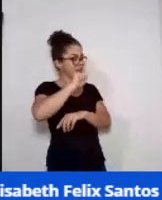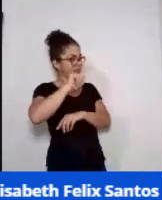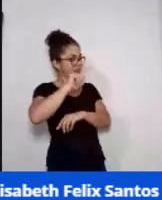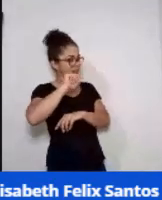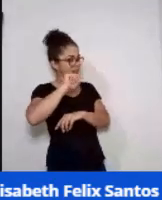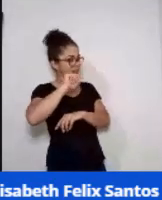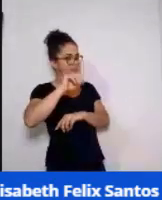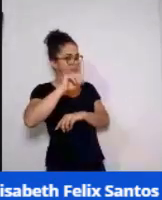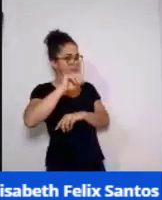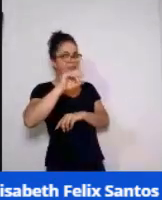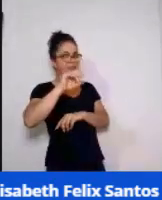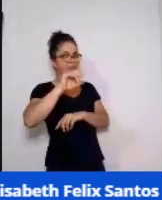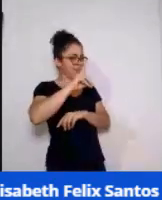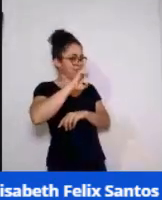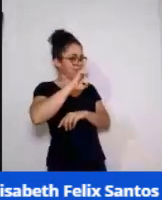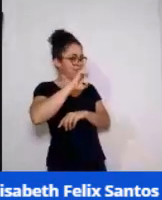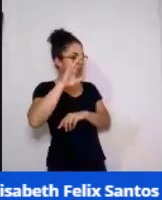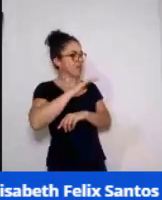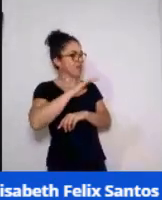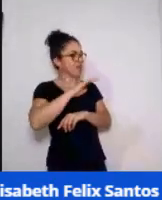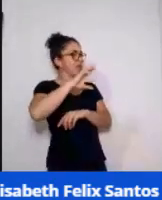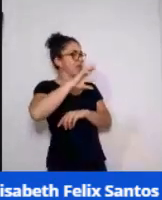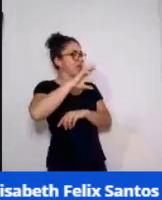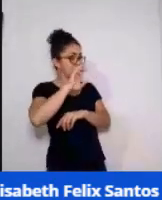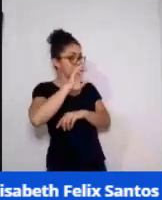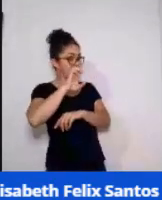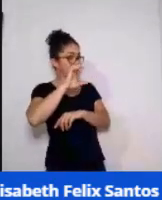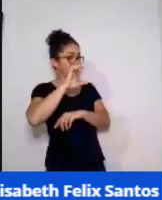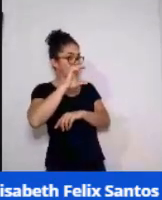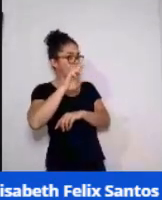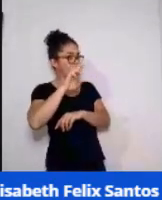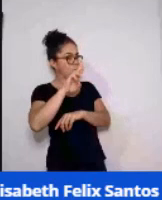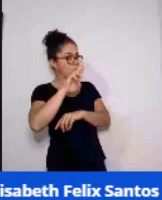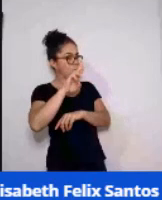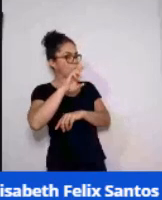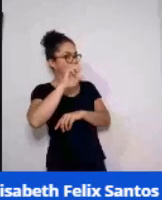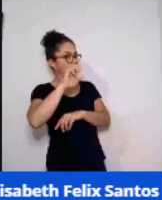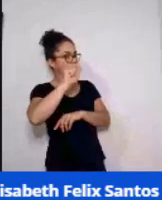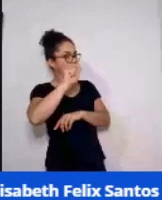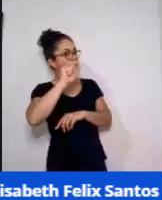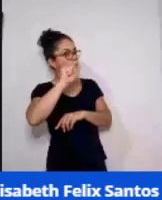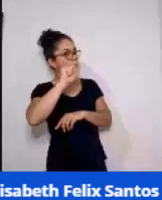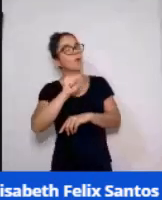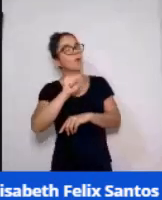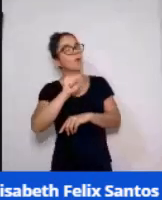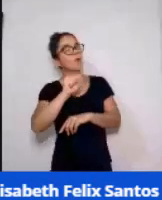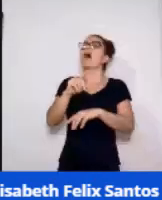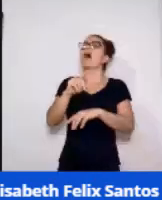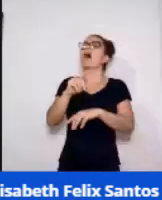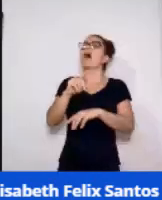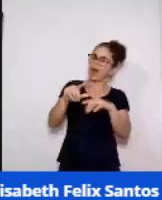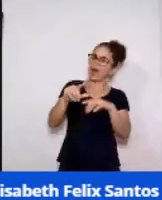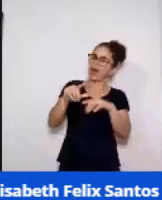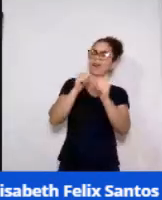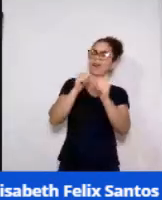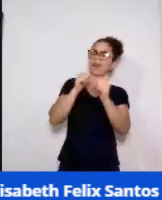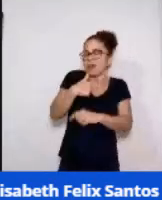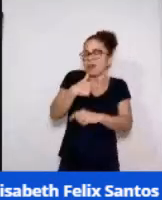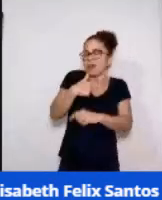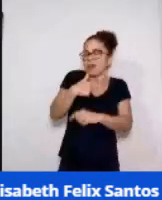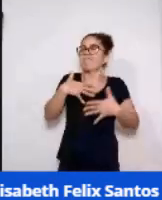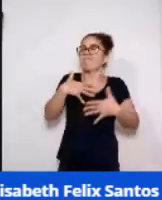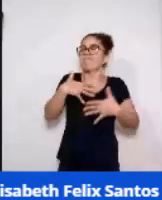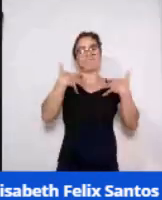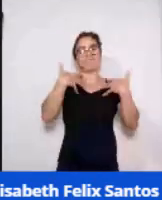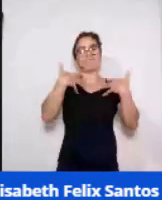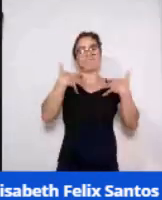avançando, imagina os normais. Aí eu falei assim, olha, eu me senti tão engrandecida, porque realmente eu vi que o